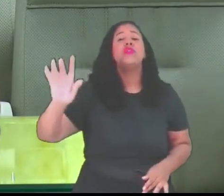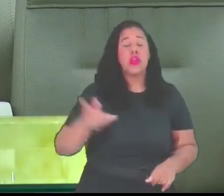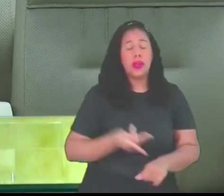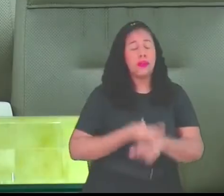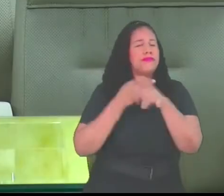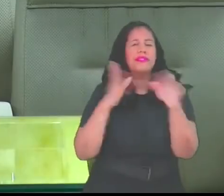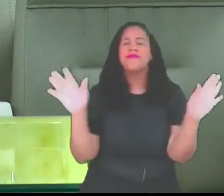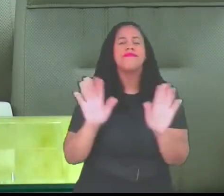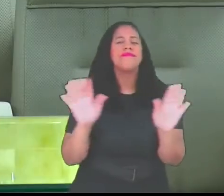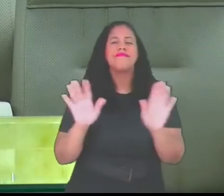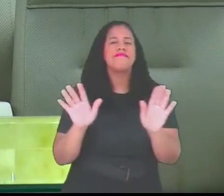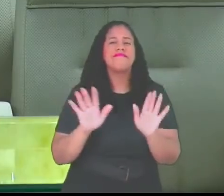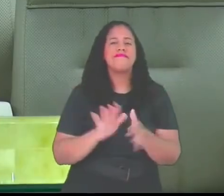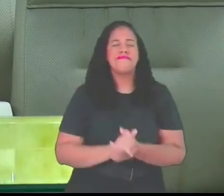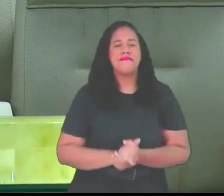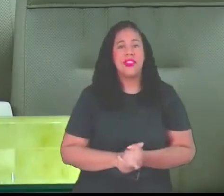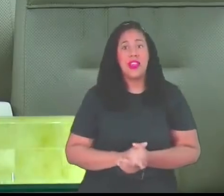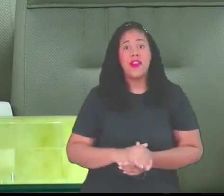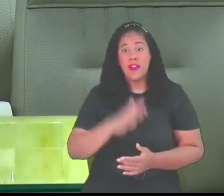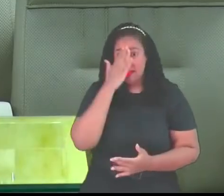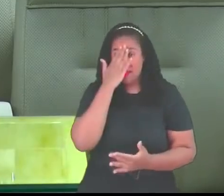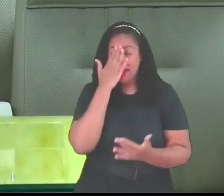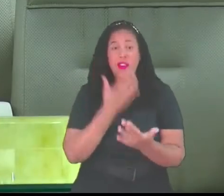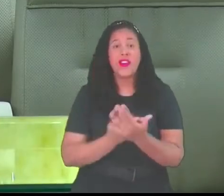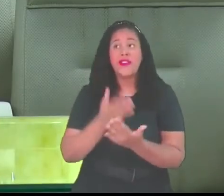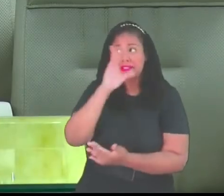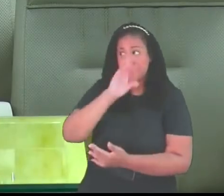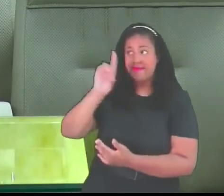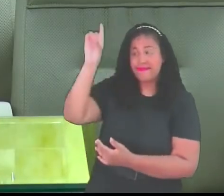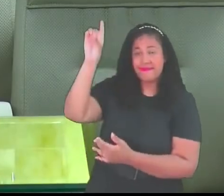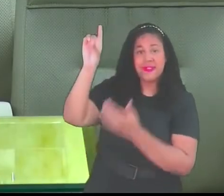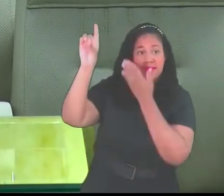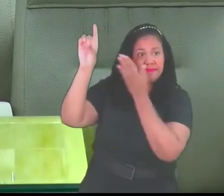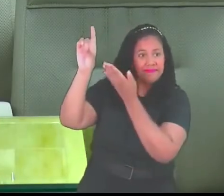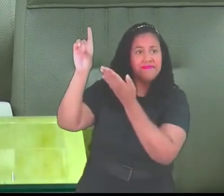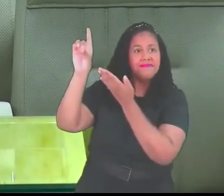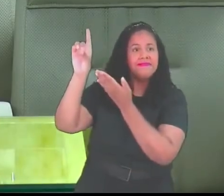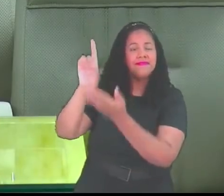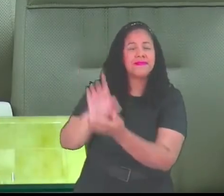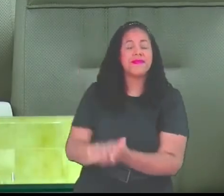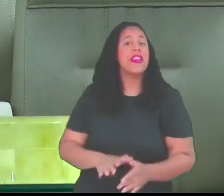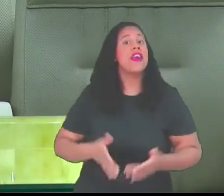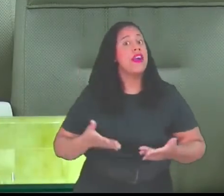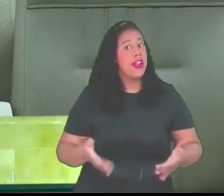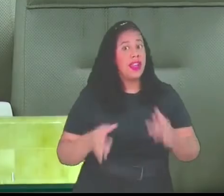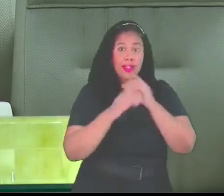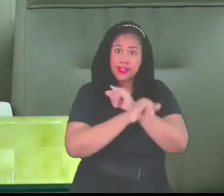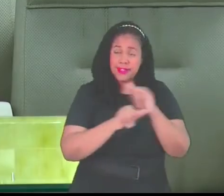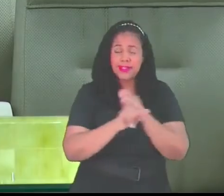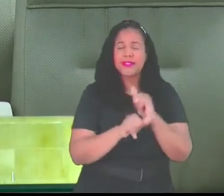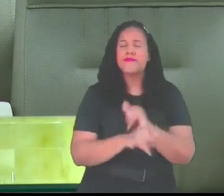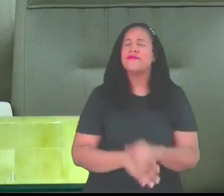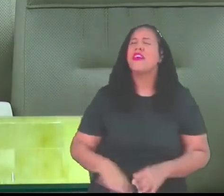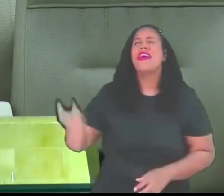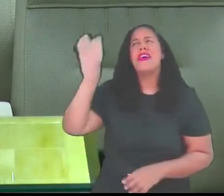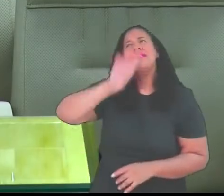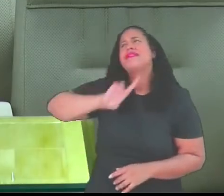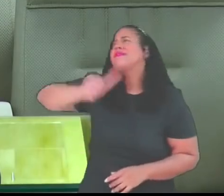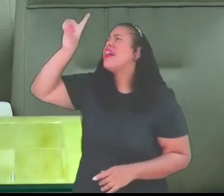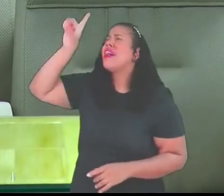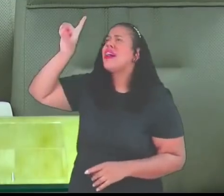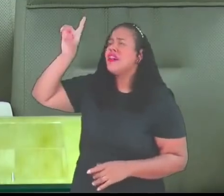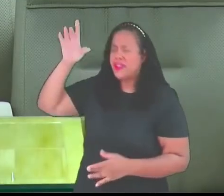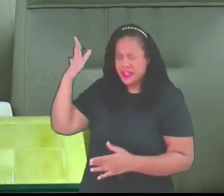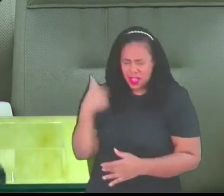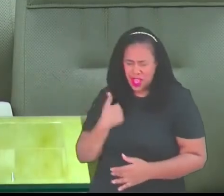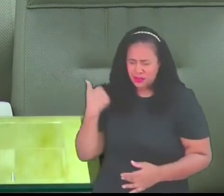prata. Ele vai confiar em Deus. Aí ele diz, Deus é